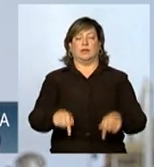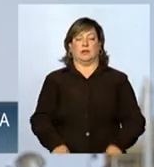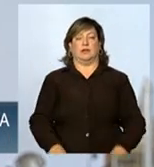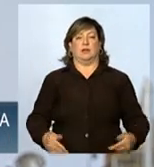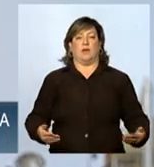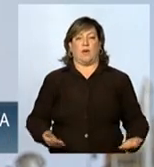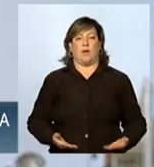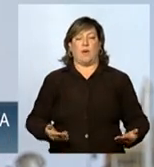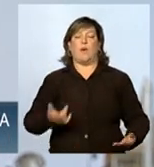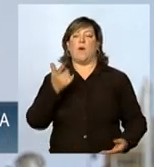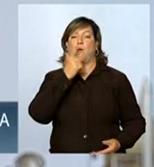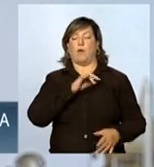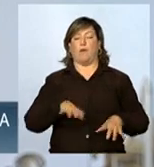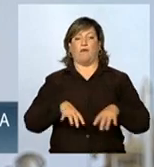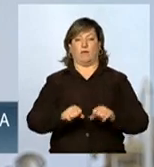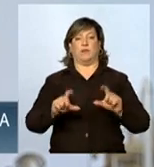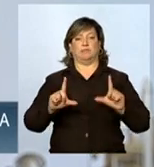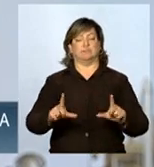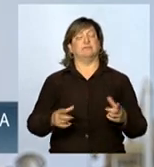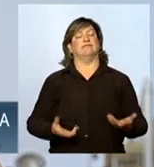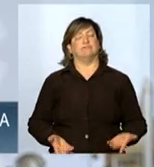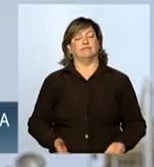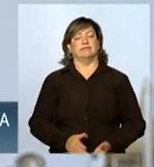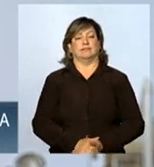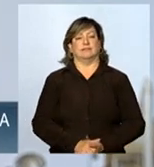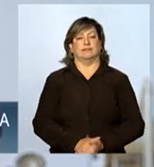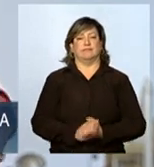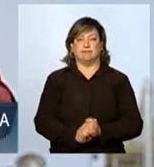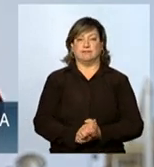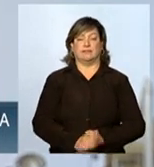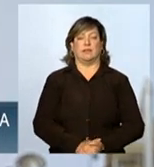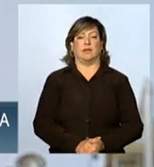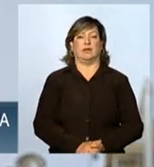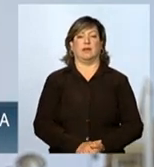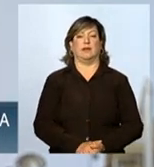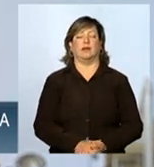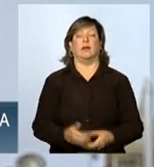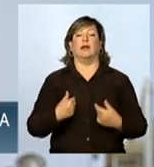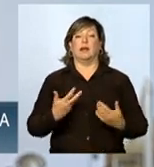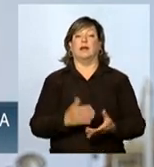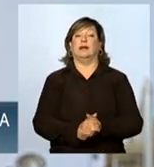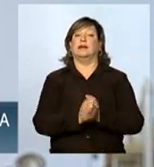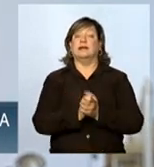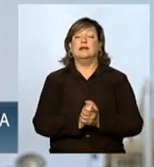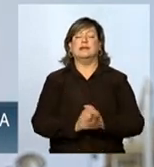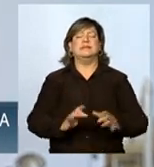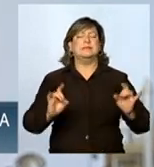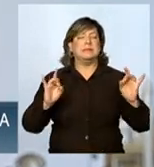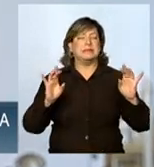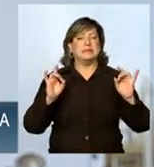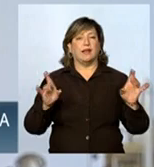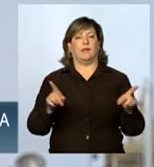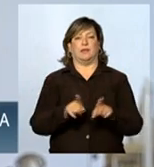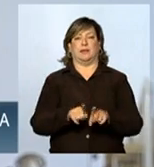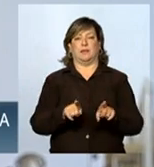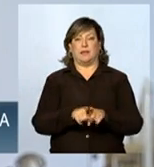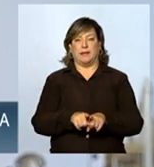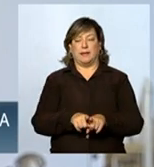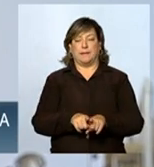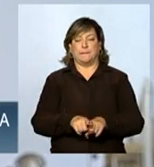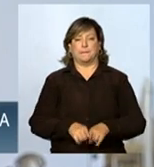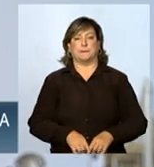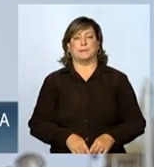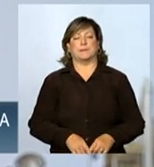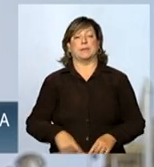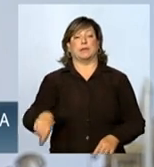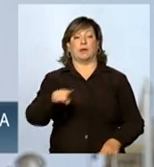estão conquistando seu diploma. E quero dirigir um cumprimento todo especial para